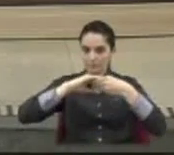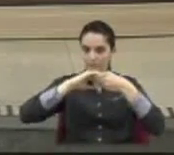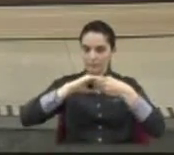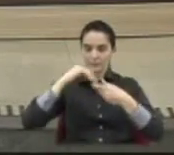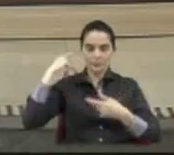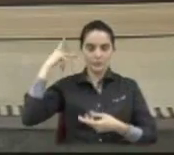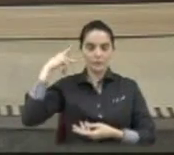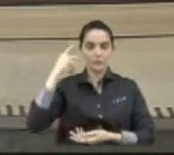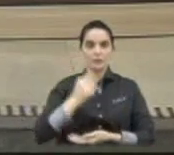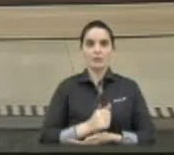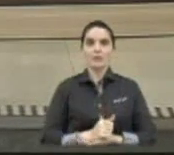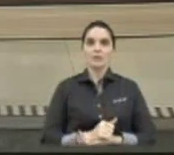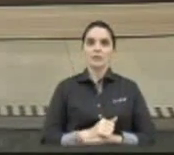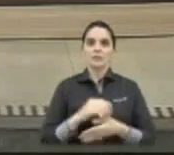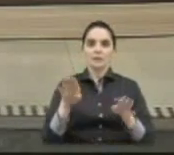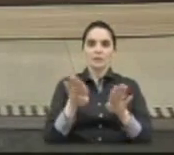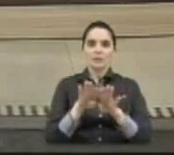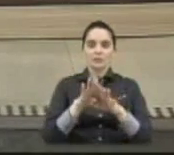também